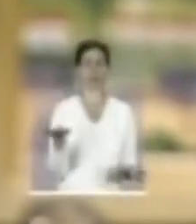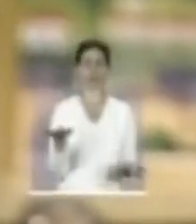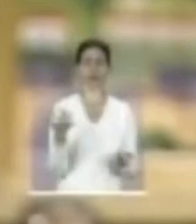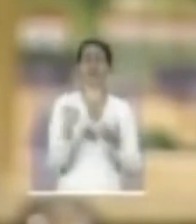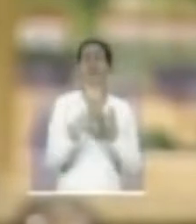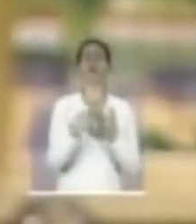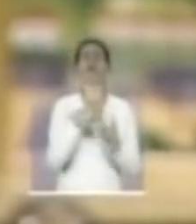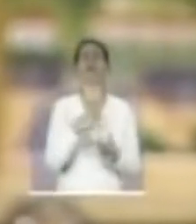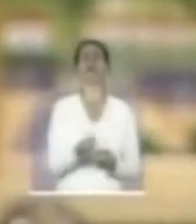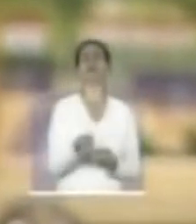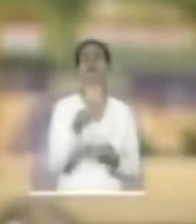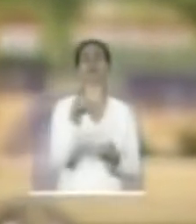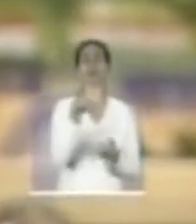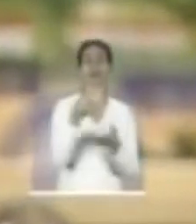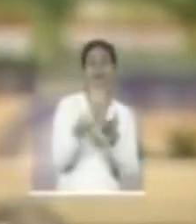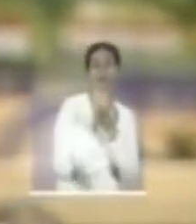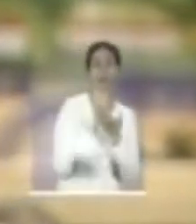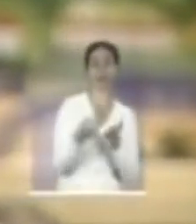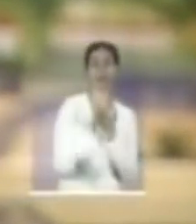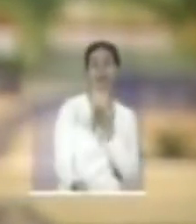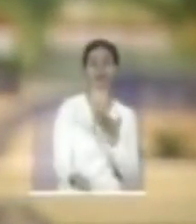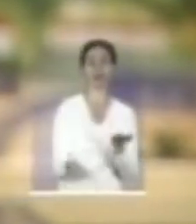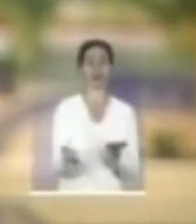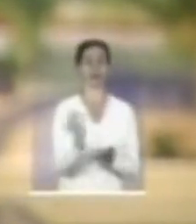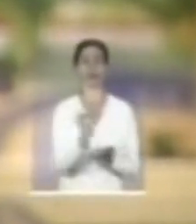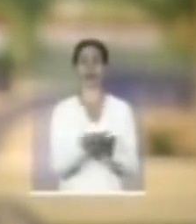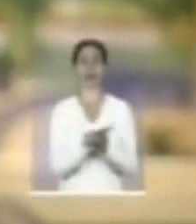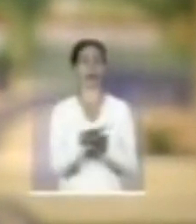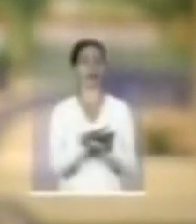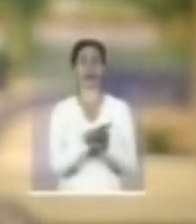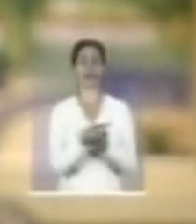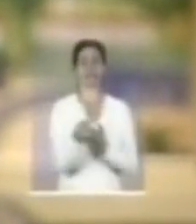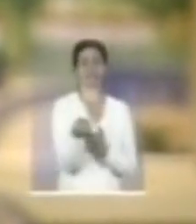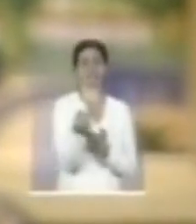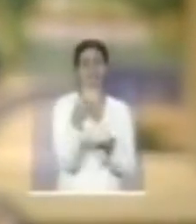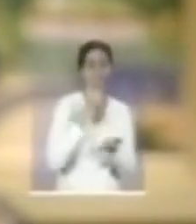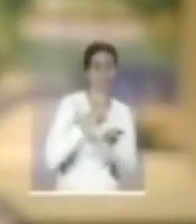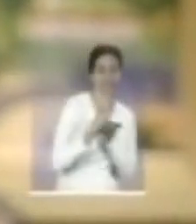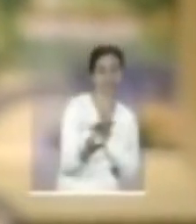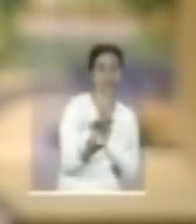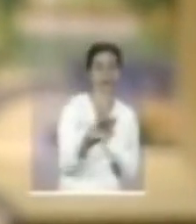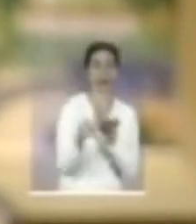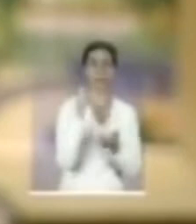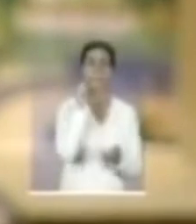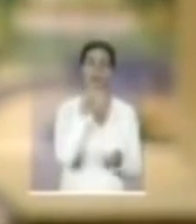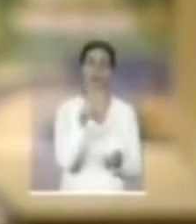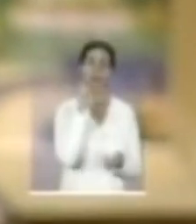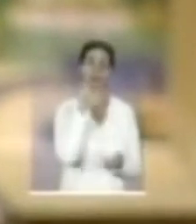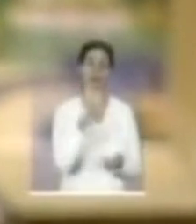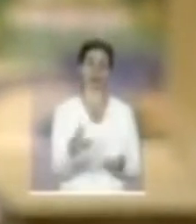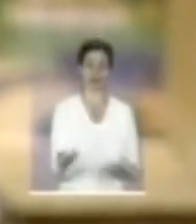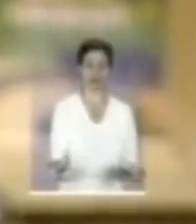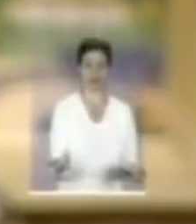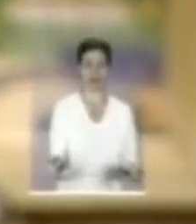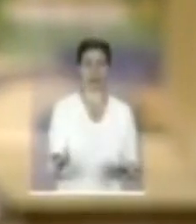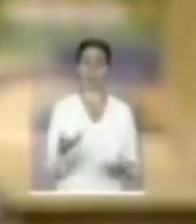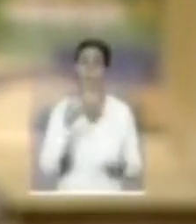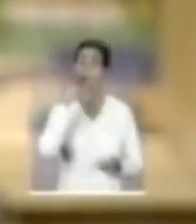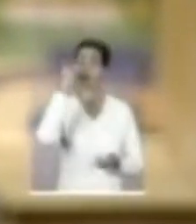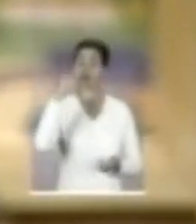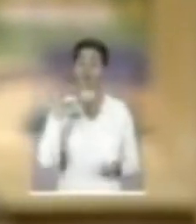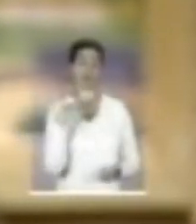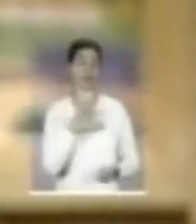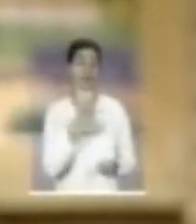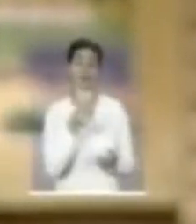entender. Por que tem tanto dinheiro para desperdício e não tem dinheiro para pagar direito os aposentados